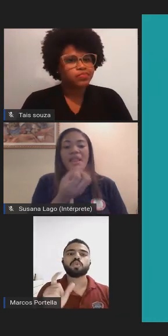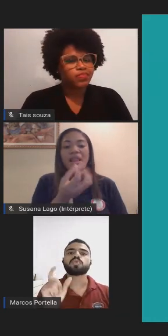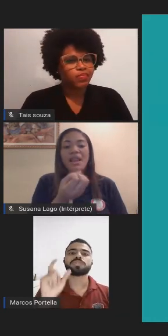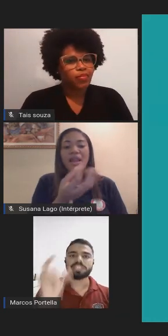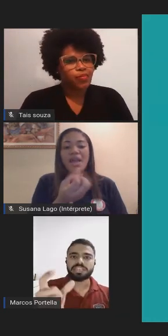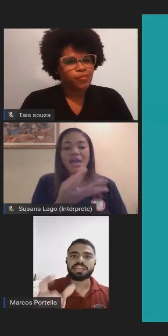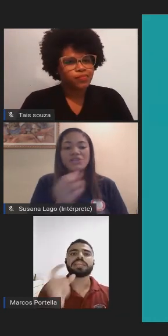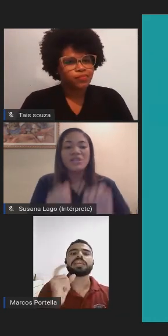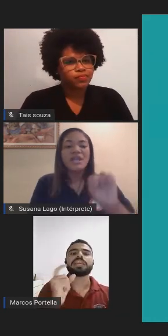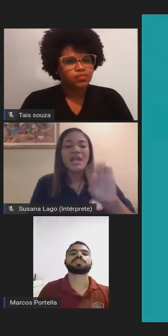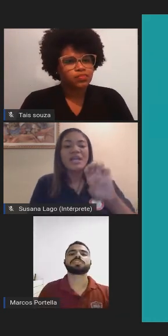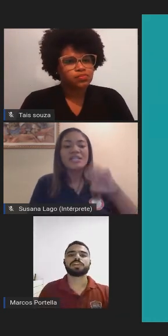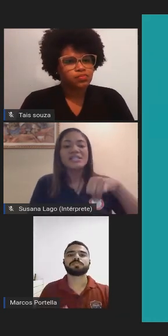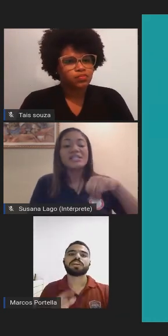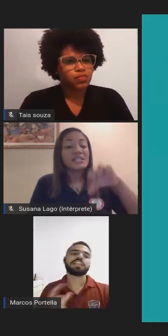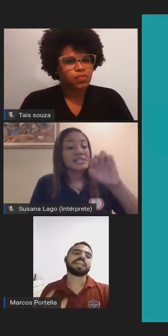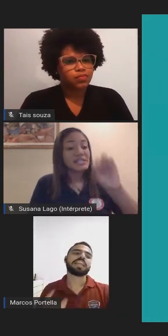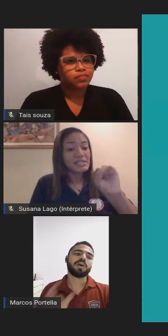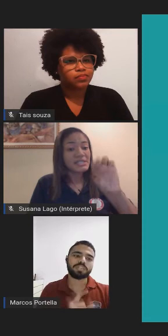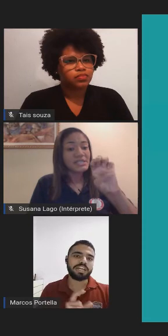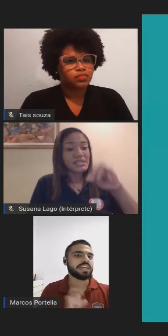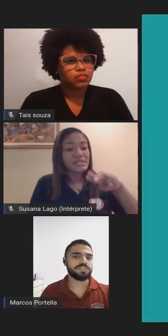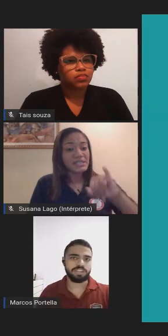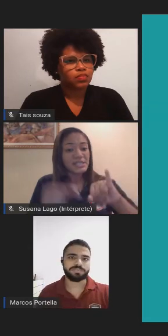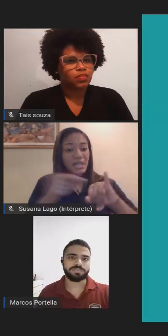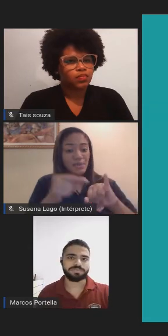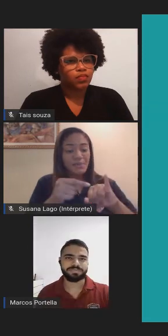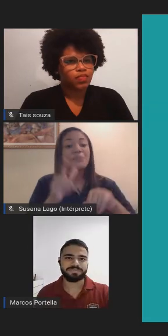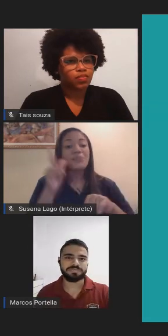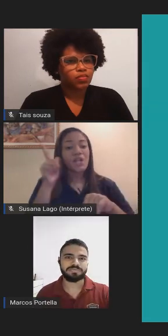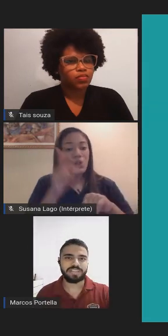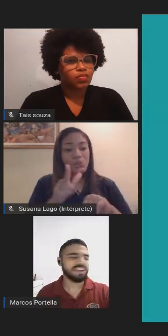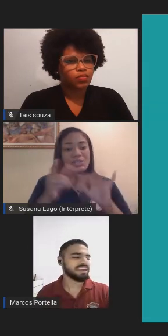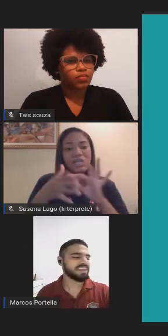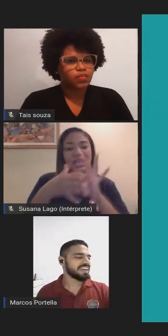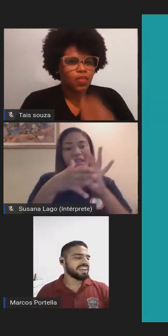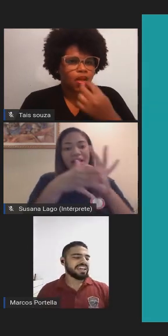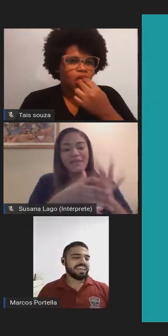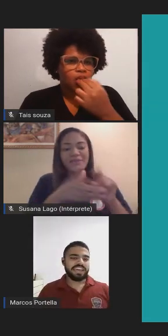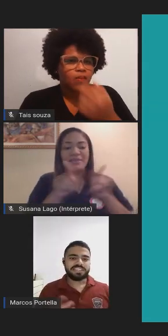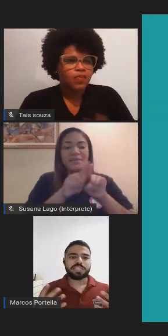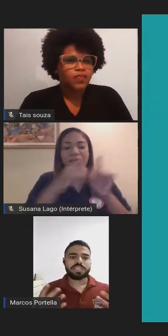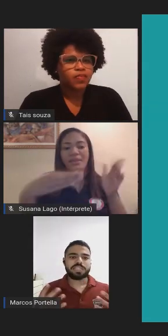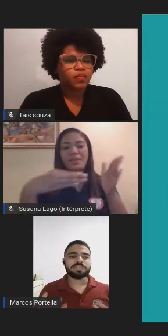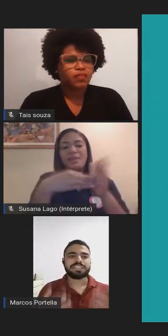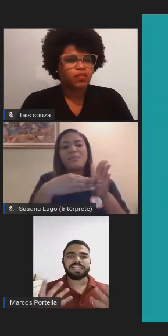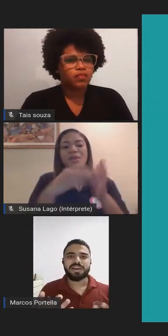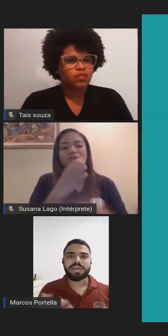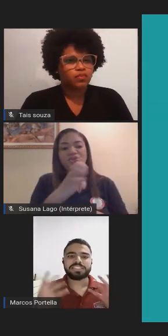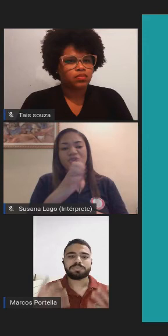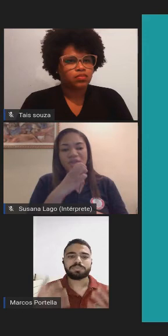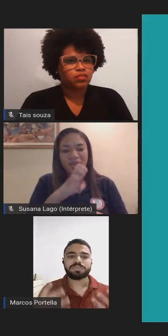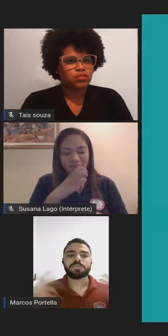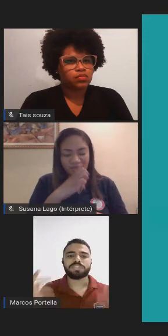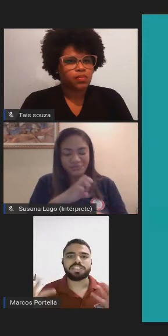vai conduzir em uma situação, na outra ele isola, tá? Esse tipo de